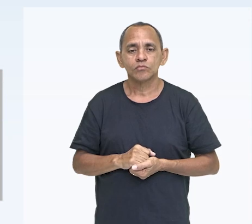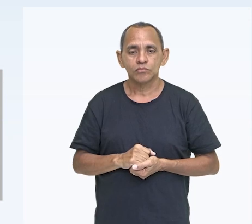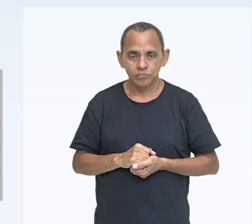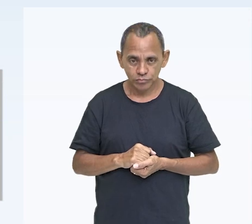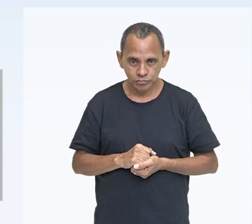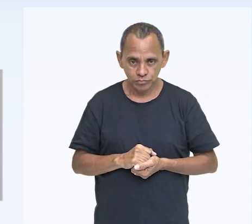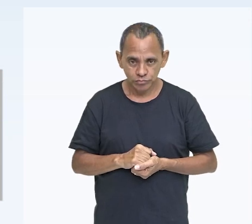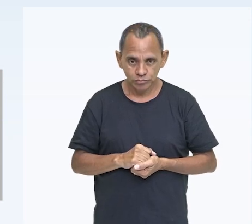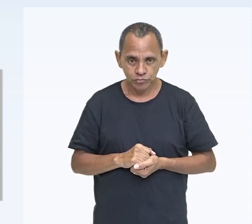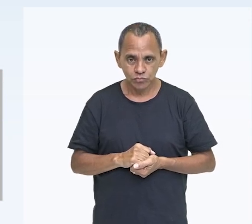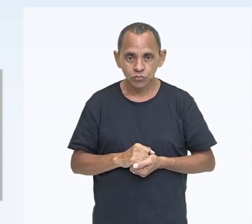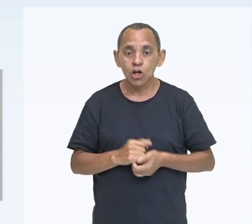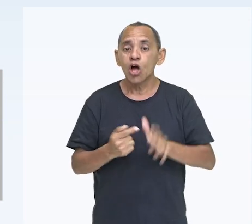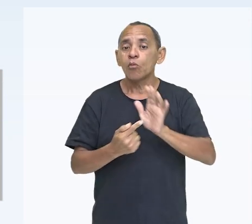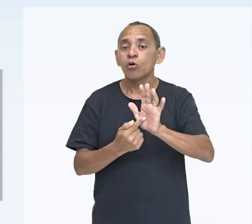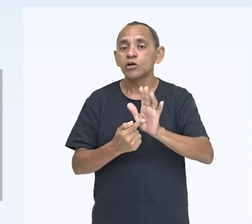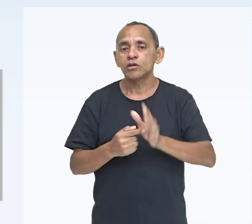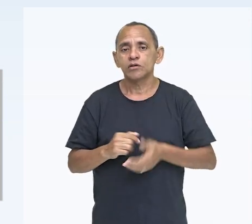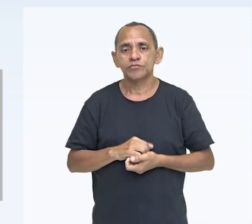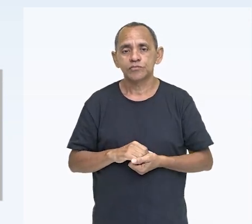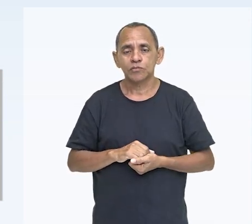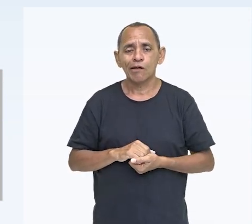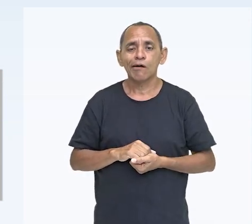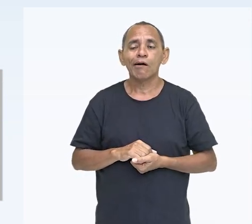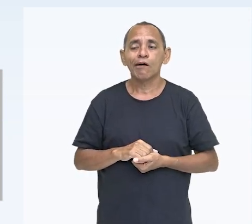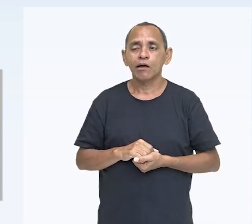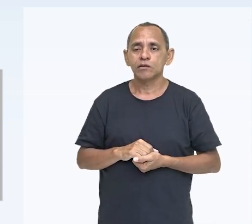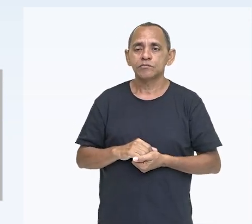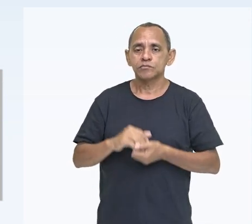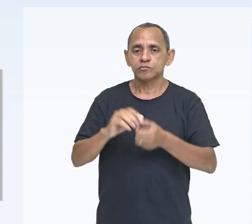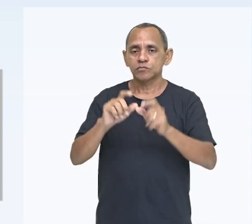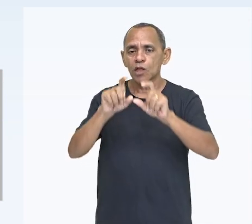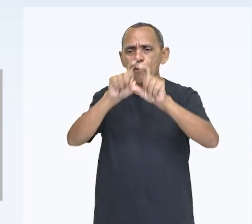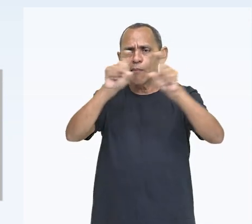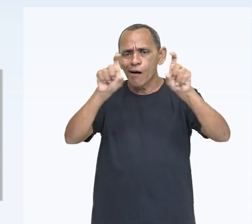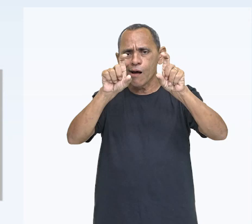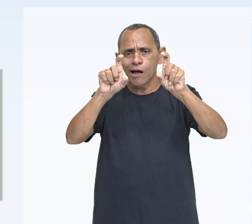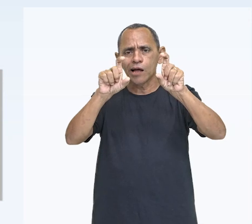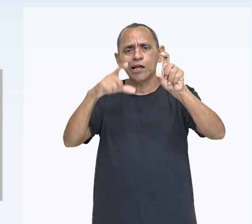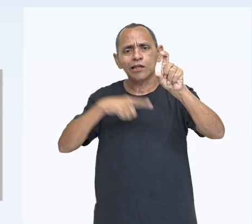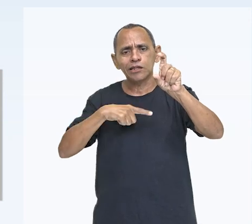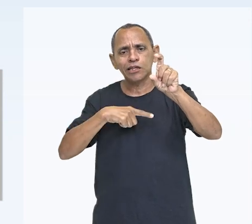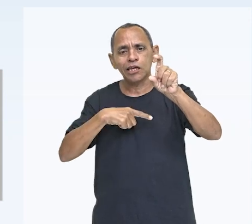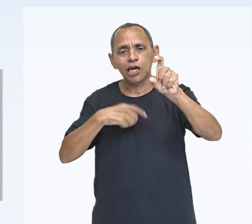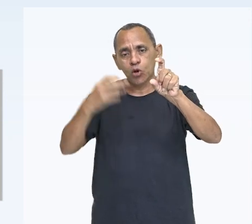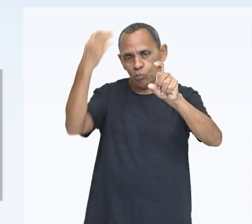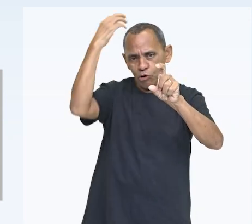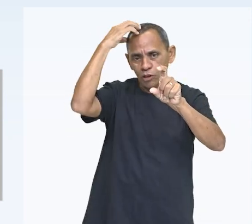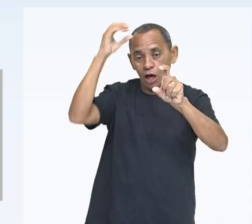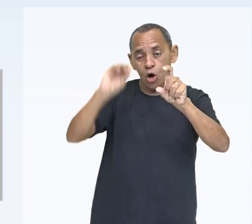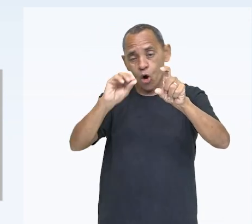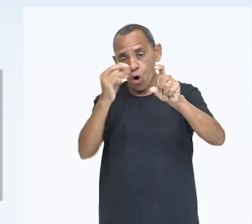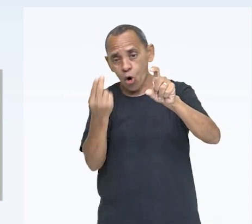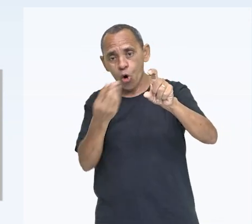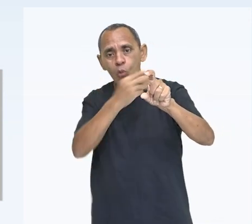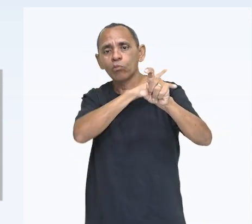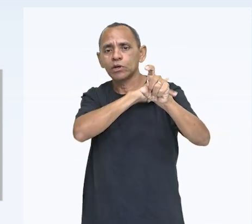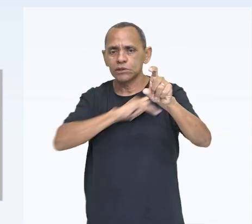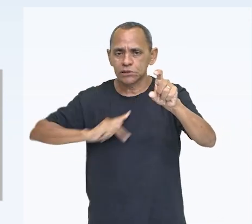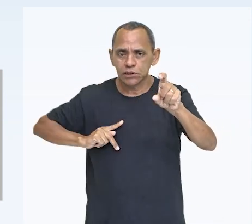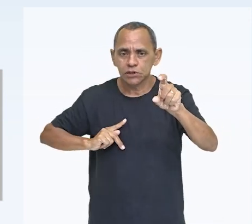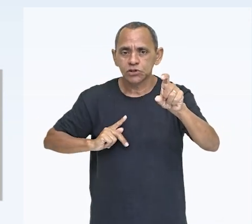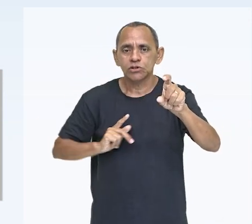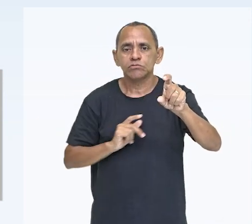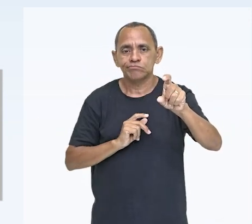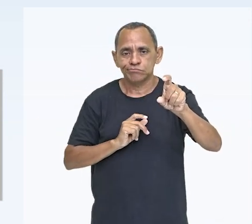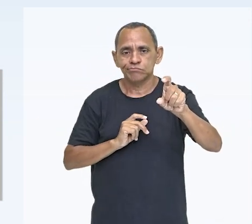vai mostrar. Ali nós temos um monarca, mas pode ser um presidente. Né? E aí, o presidente